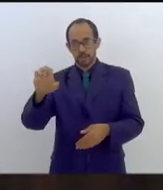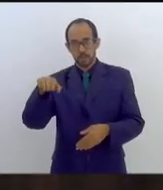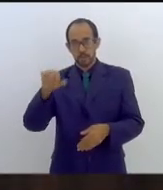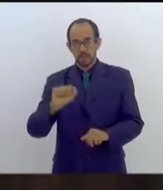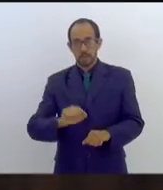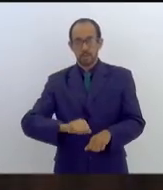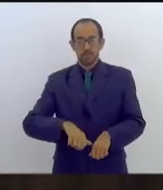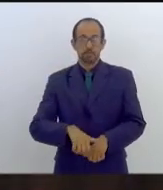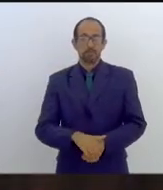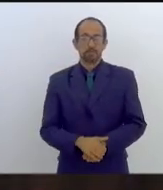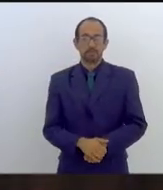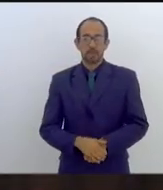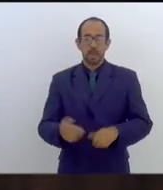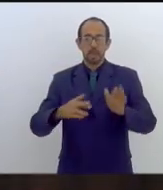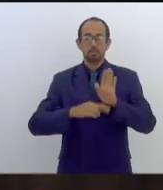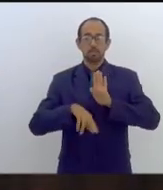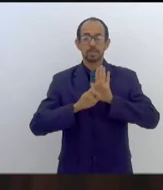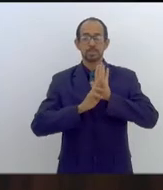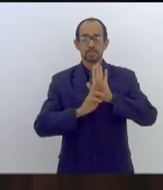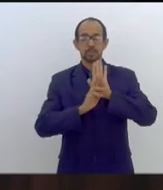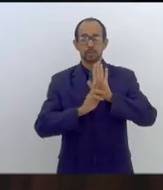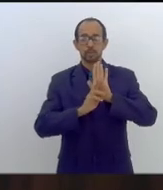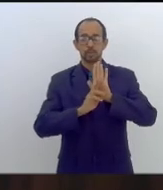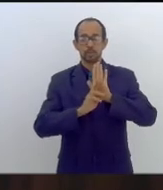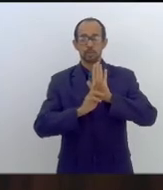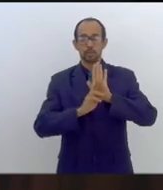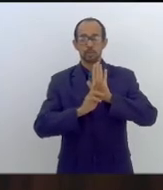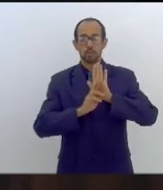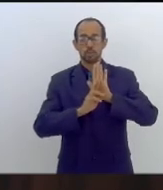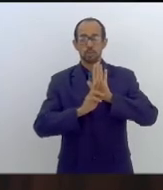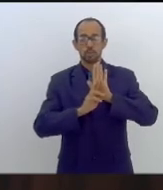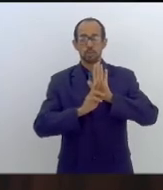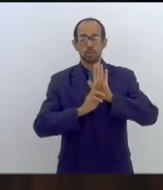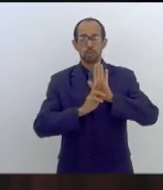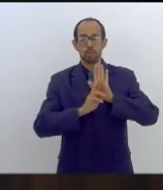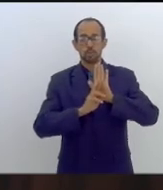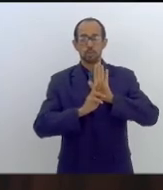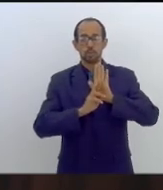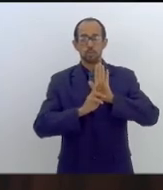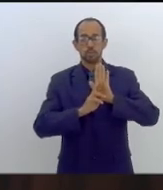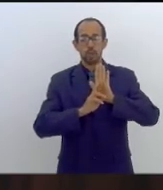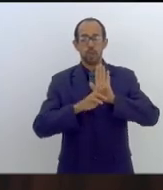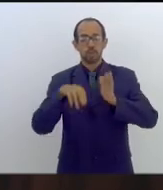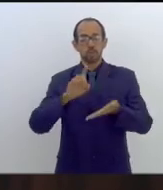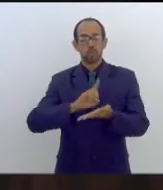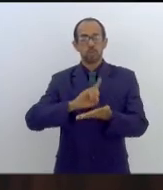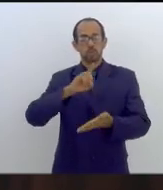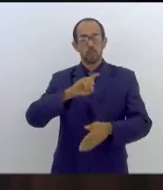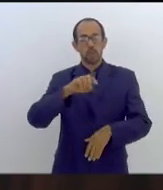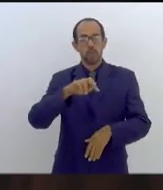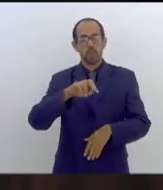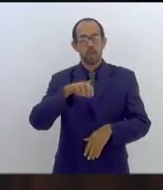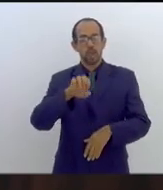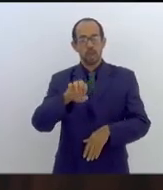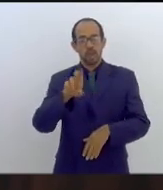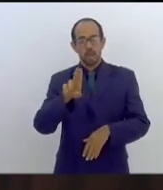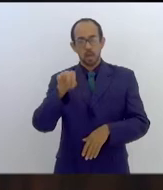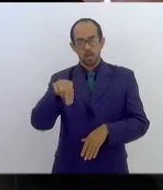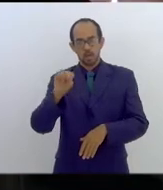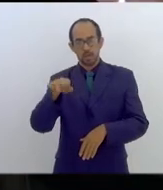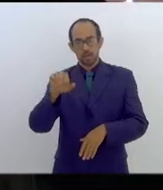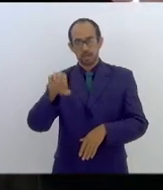do Rio de Janeiro a Maestro representando essa cerimônia Doutora Eunice Haddad presidente da